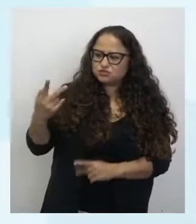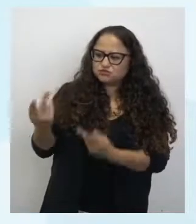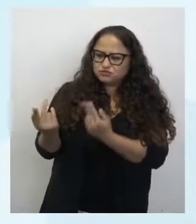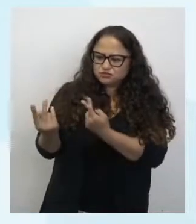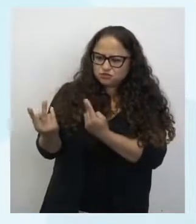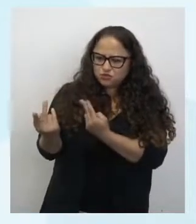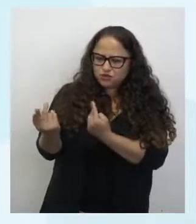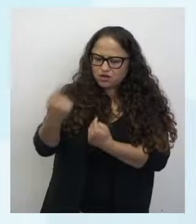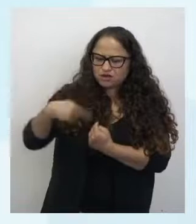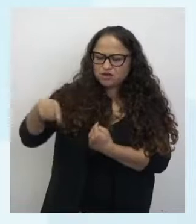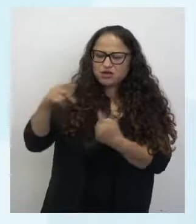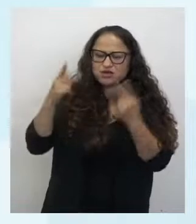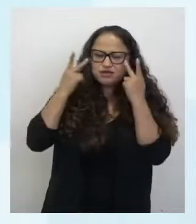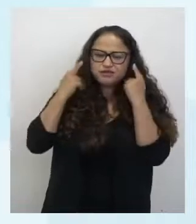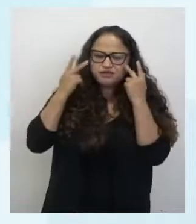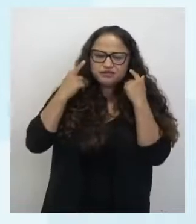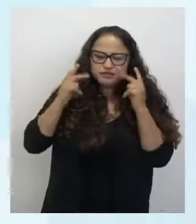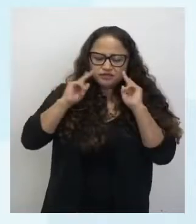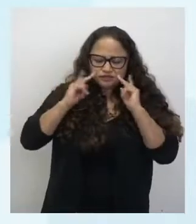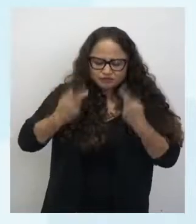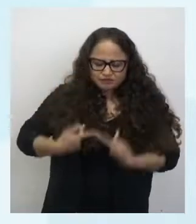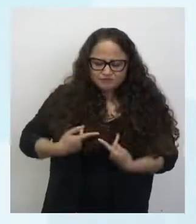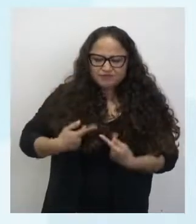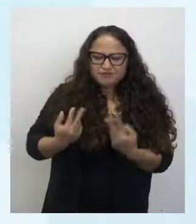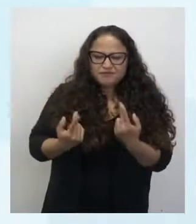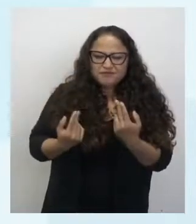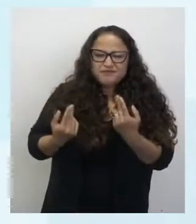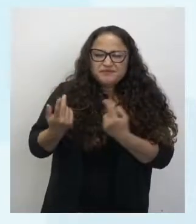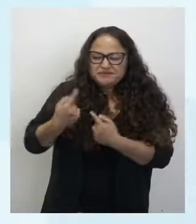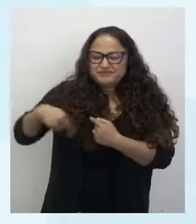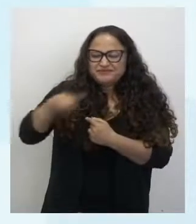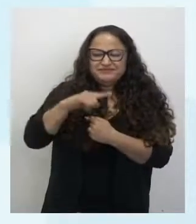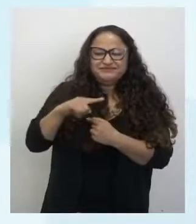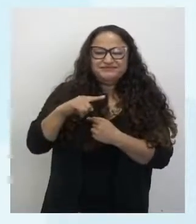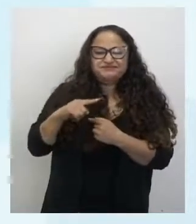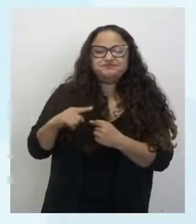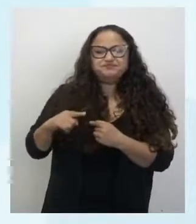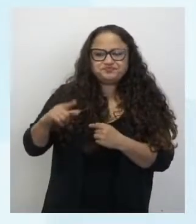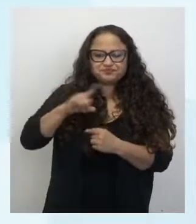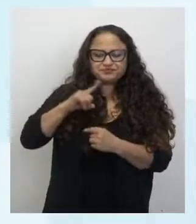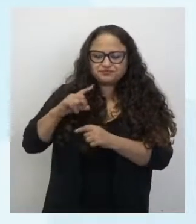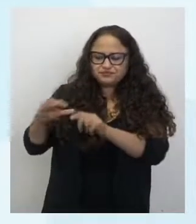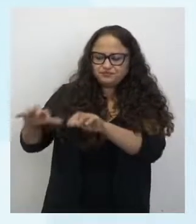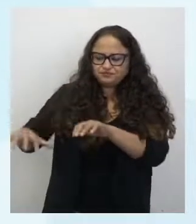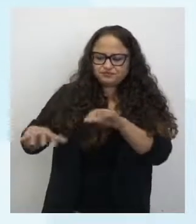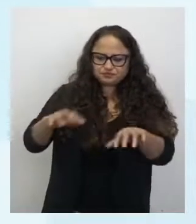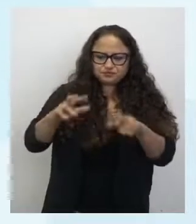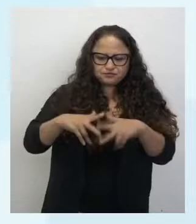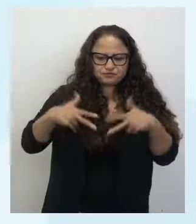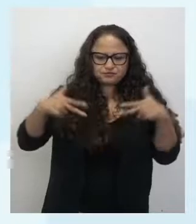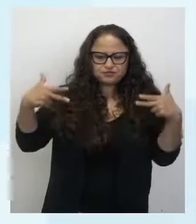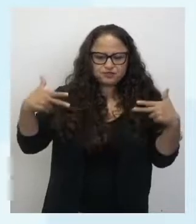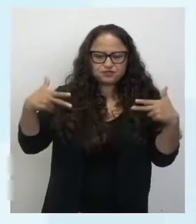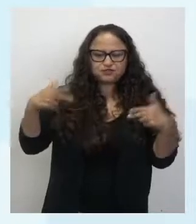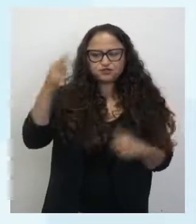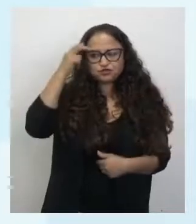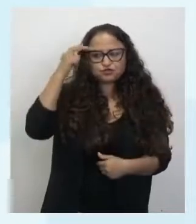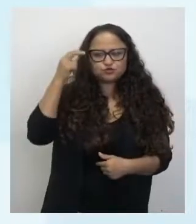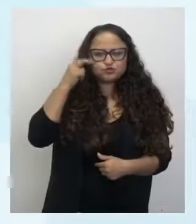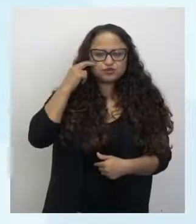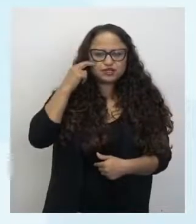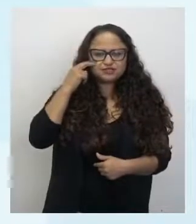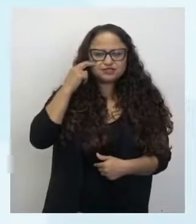uma natureza humana como a todos nós, com certeza certos grupos étnicos, culturais, deixariam de